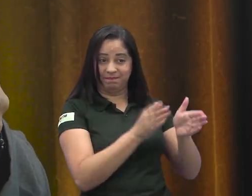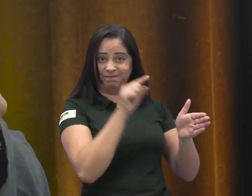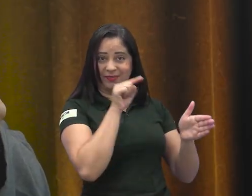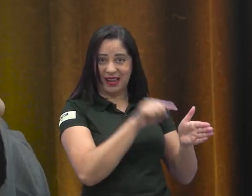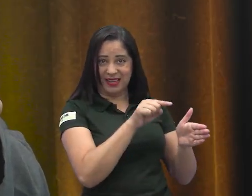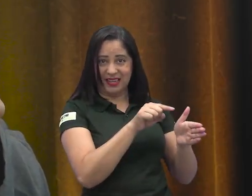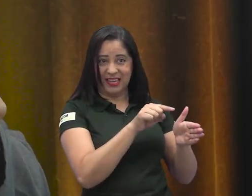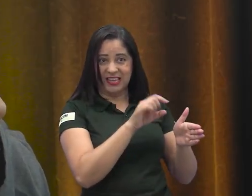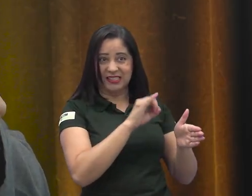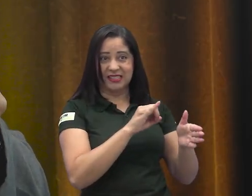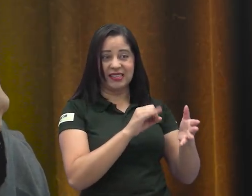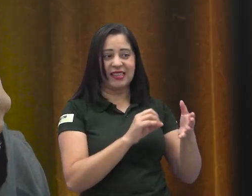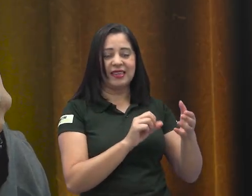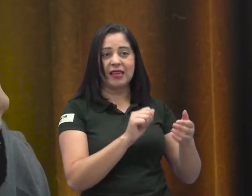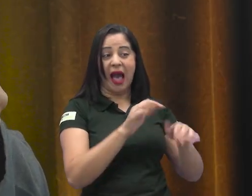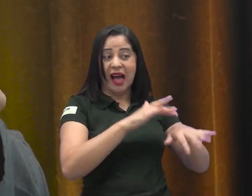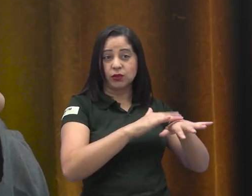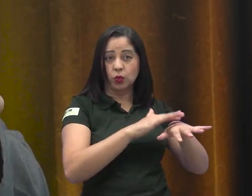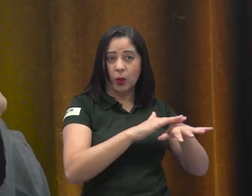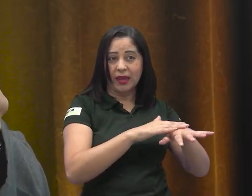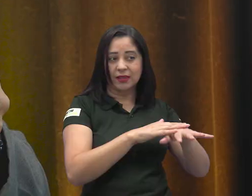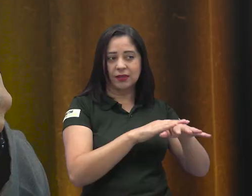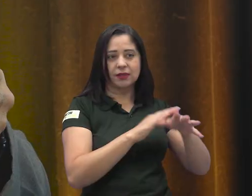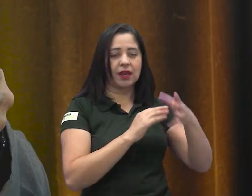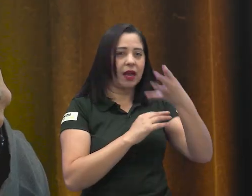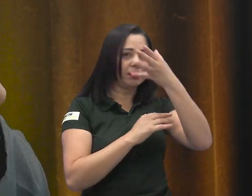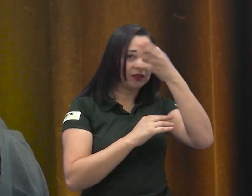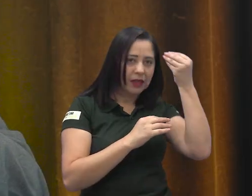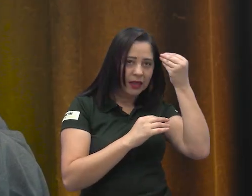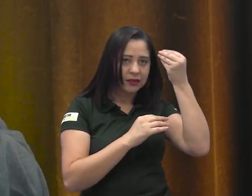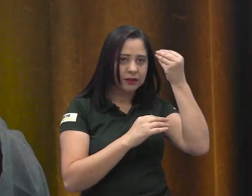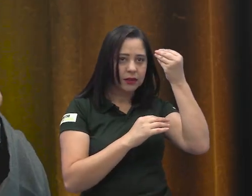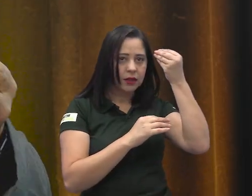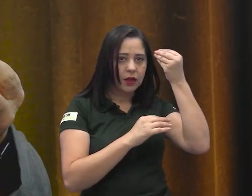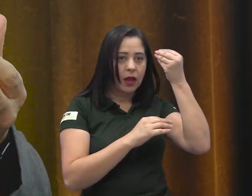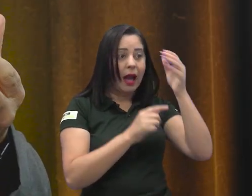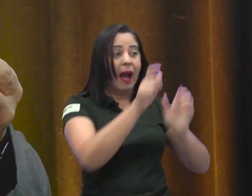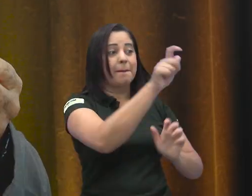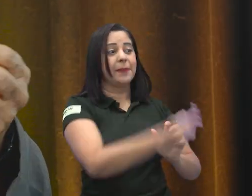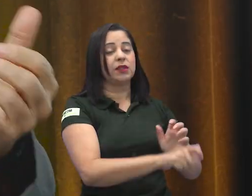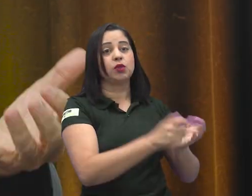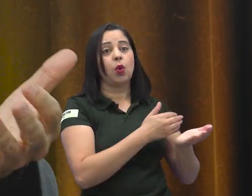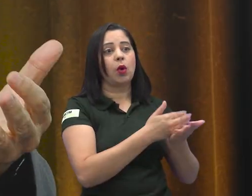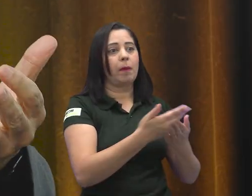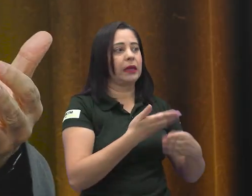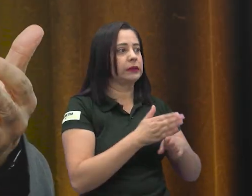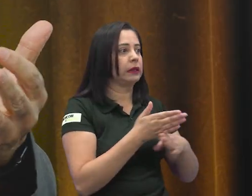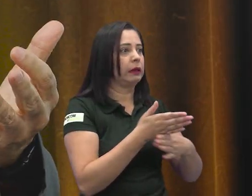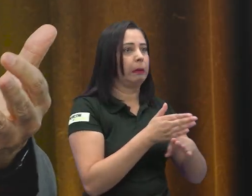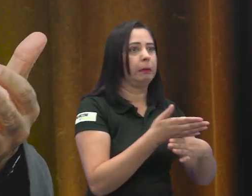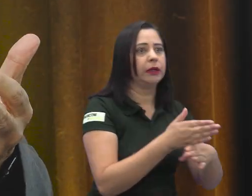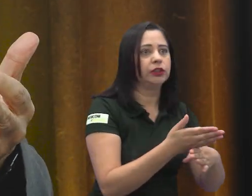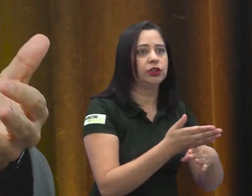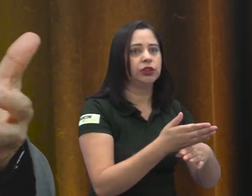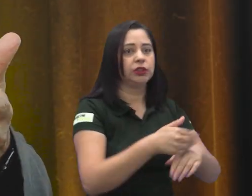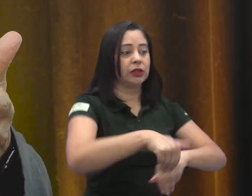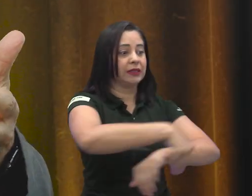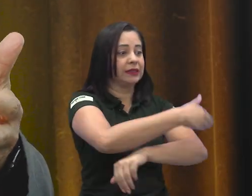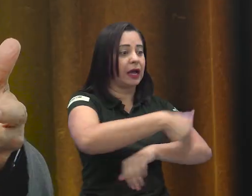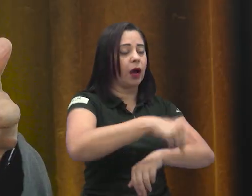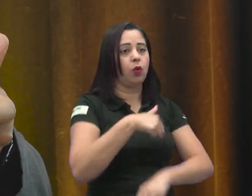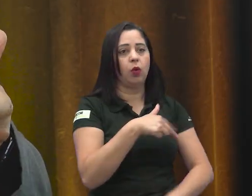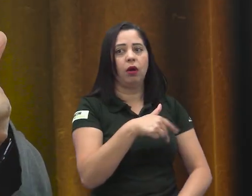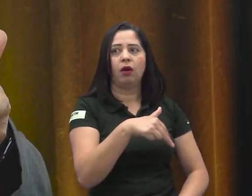quando o esquecimento é devido ao Alzheimer, ele é progressivo. E não só esquece, a pessoa também se perde, às vezes, na rua,